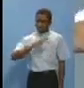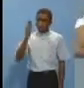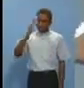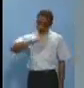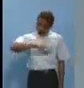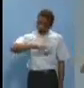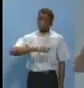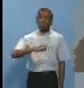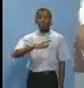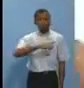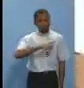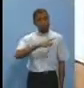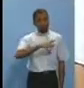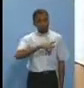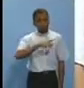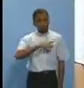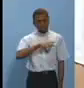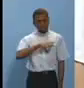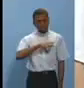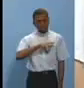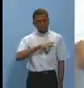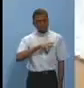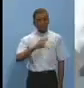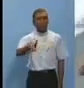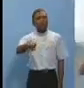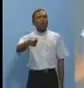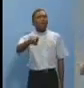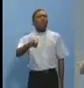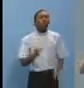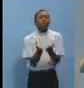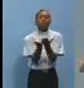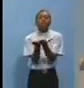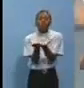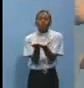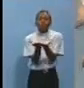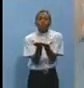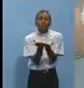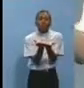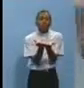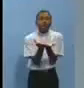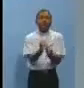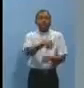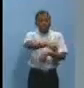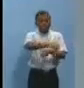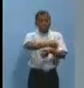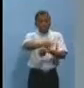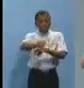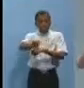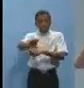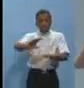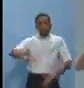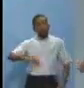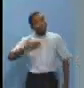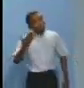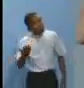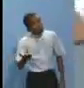opto pelo mal, eu não sou livre. Eu sou escravo. A única liberdade que